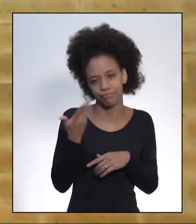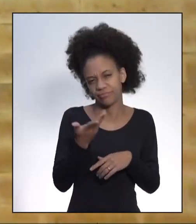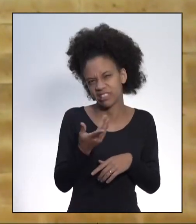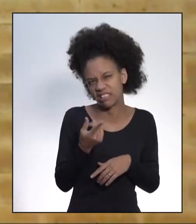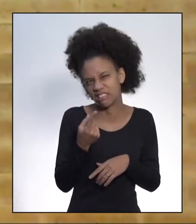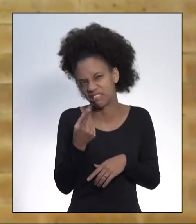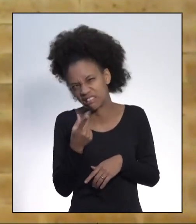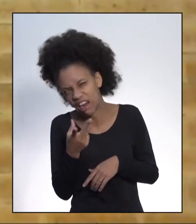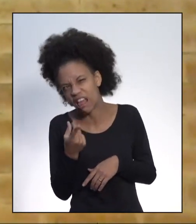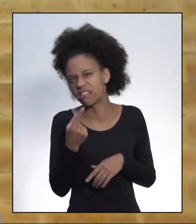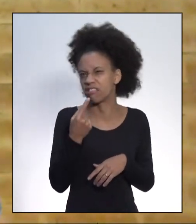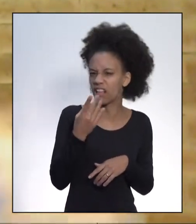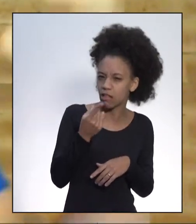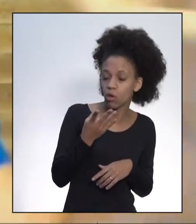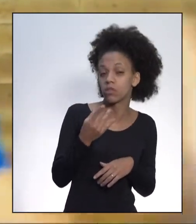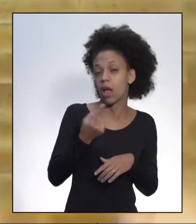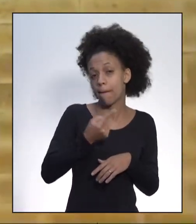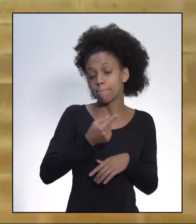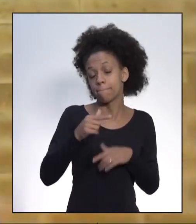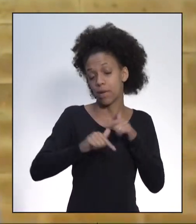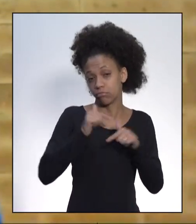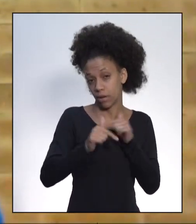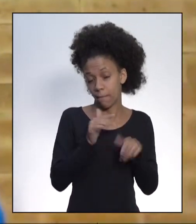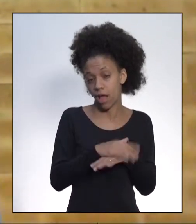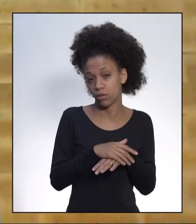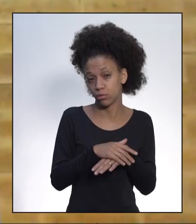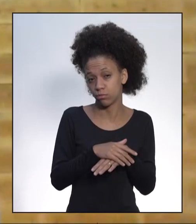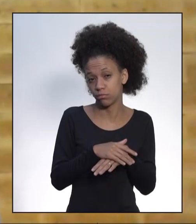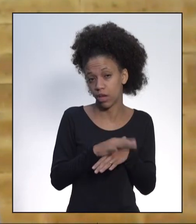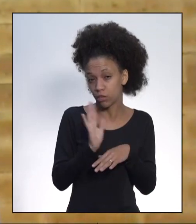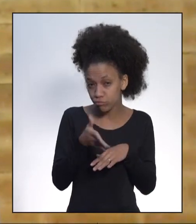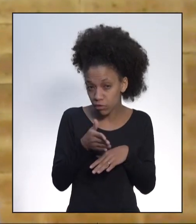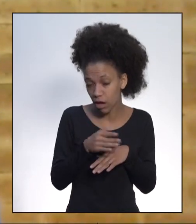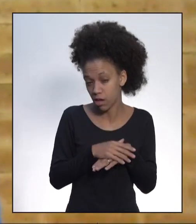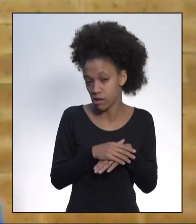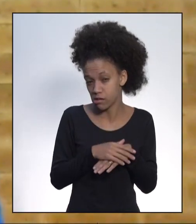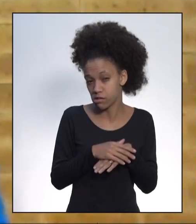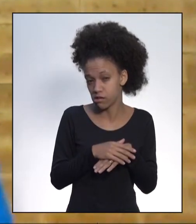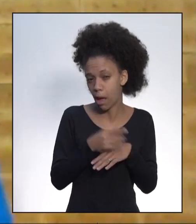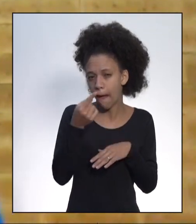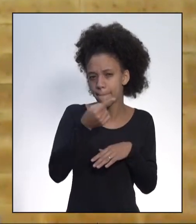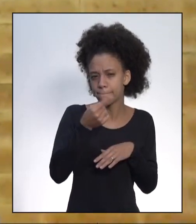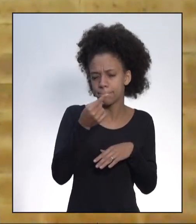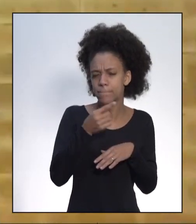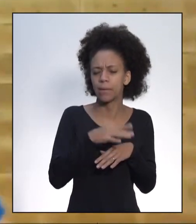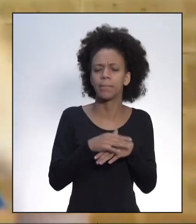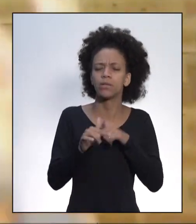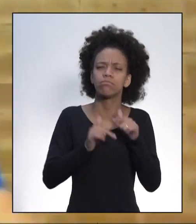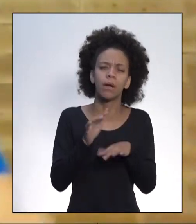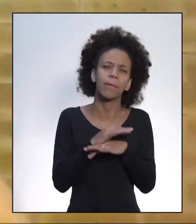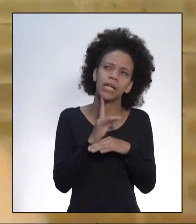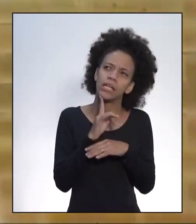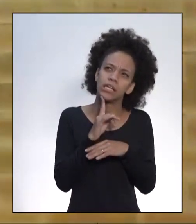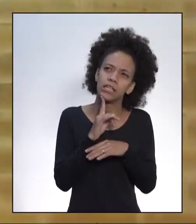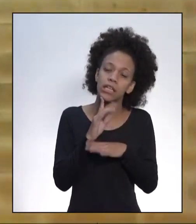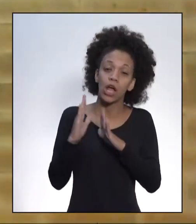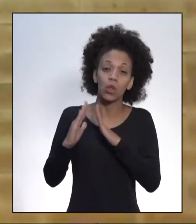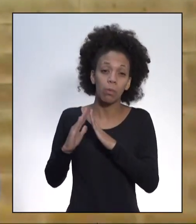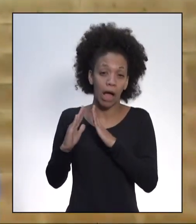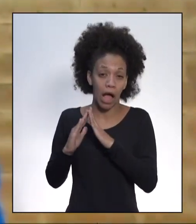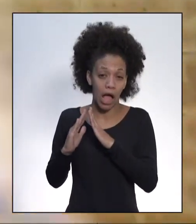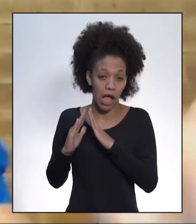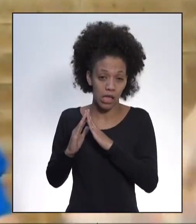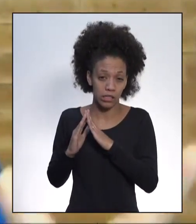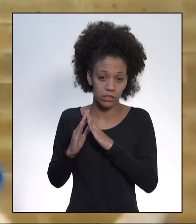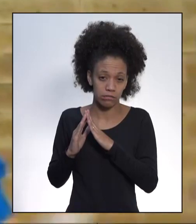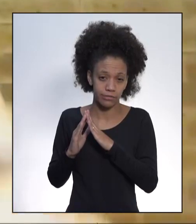13, 14 anos, meu primeiro emprego foi, né, já trabalhar. A primeira coisa que eu fiz, eu lembro, foi trabalhar numa casa,